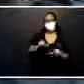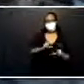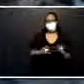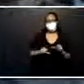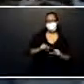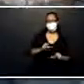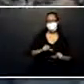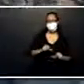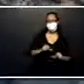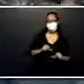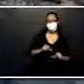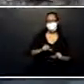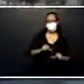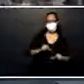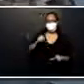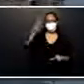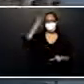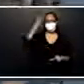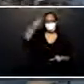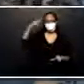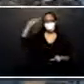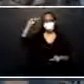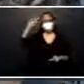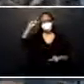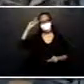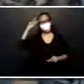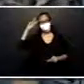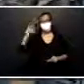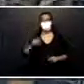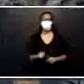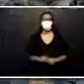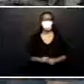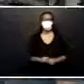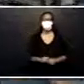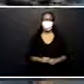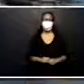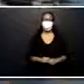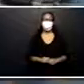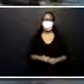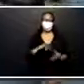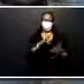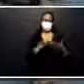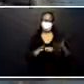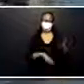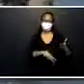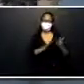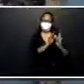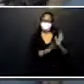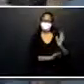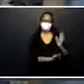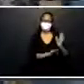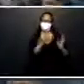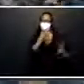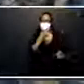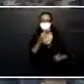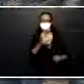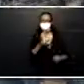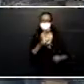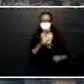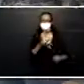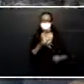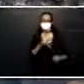ver um exemplo de um artigo de opinião nesta aula. Vamos fazer a leitura e a análise de um artigo de opinião.